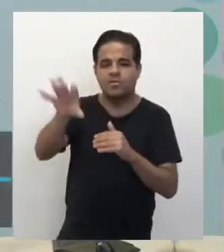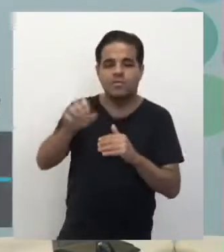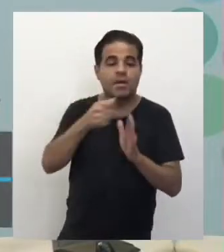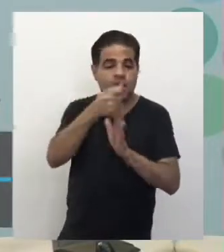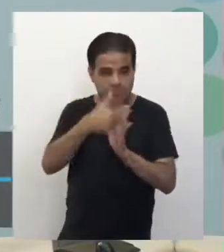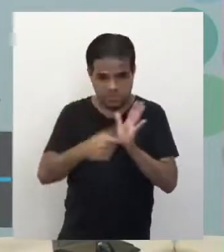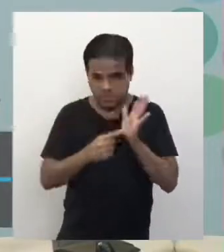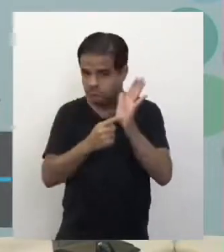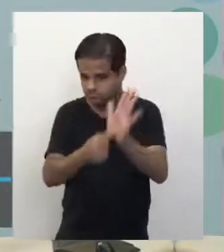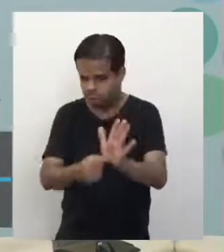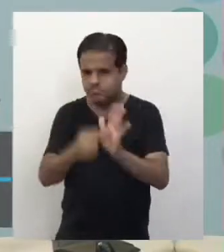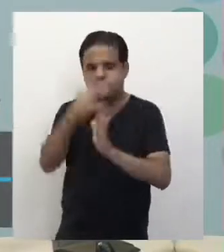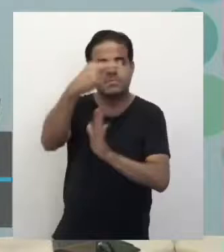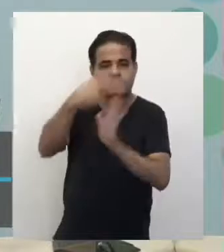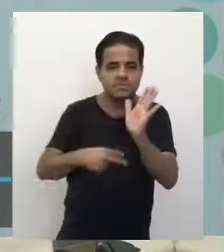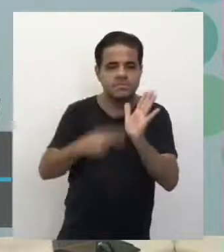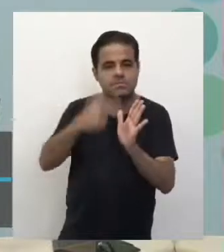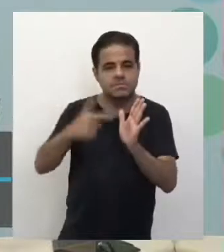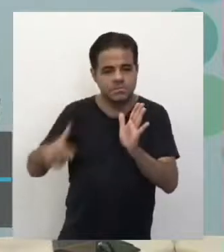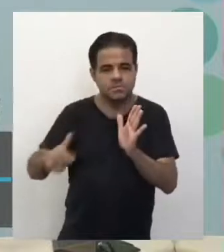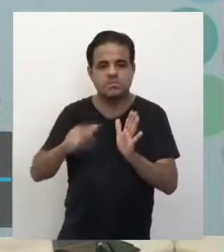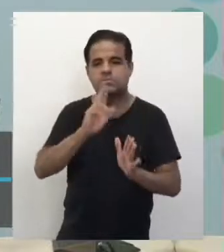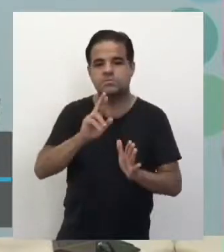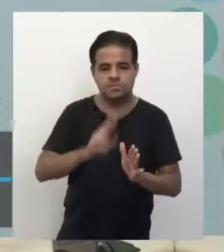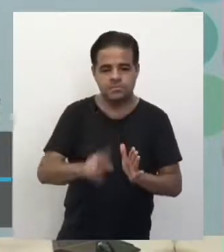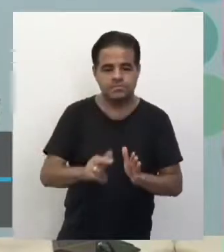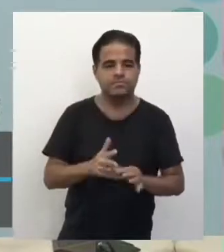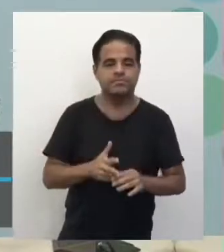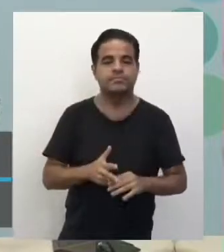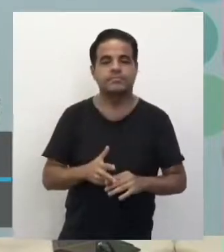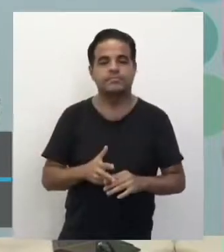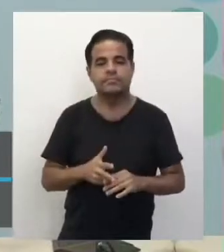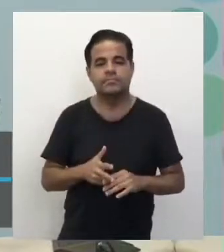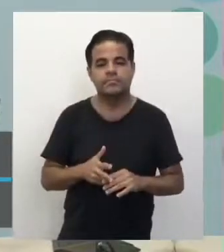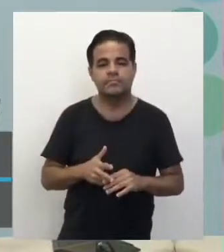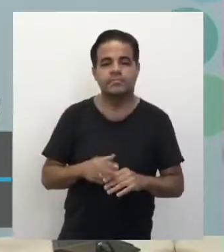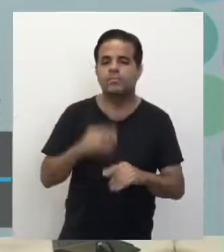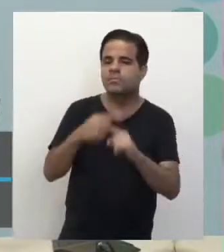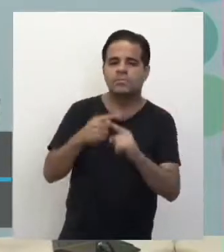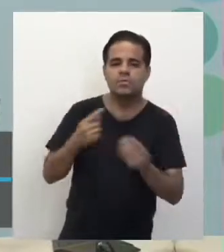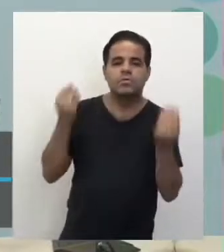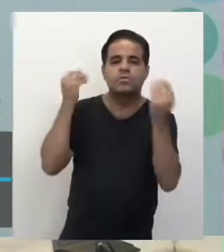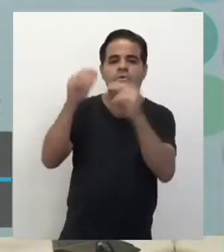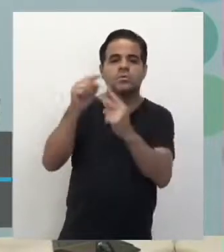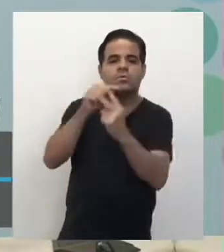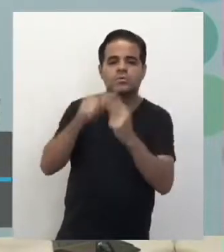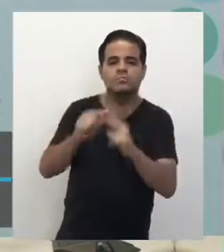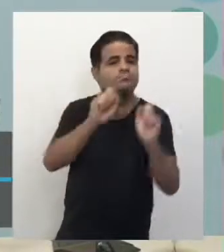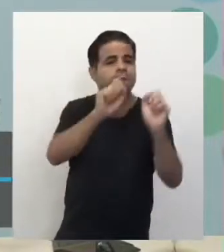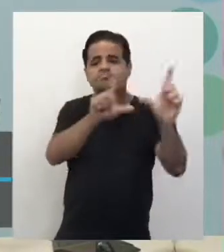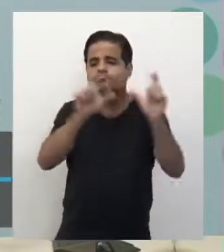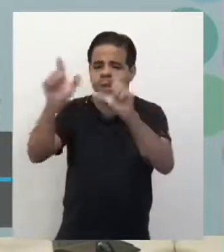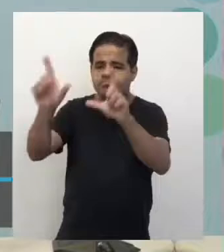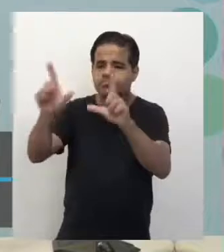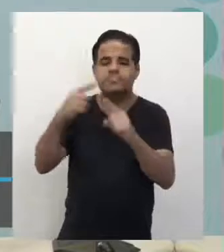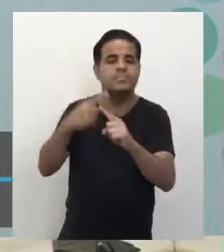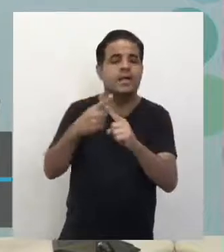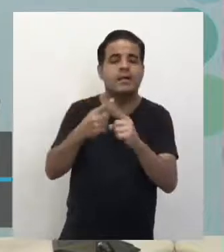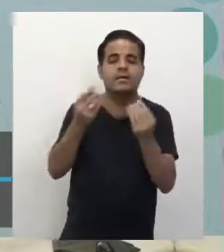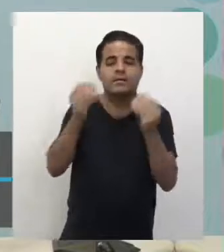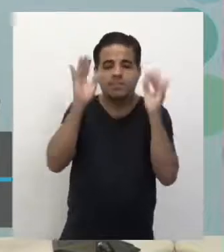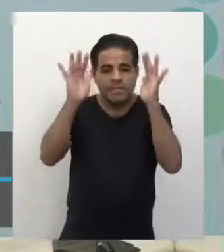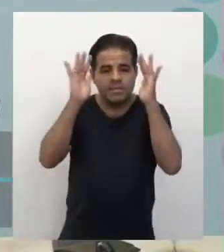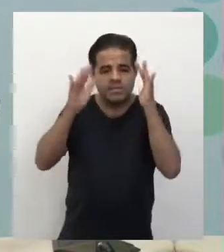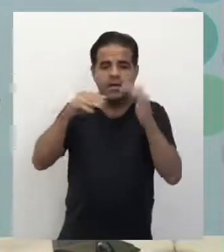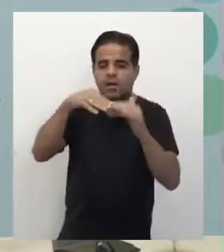aqui, depois eu leio as demais respostas. Por que nós colocamos essas duas imagens? Para a gente pensar o quê?